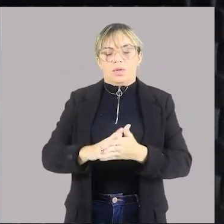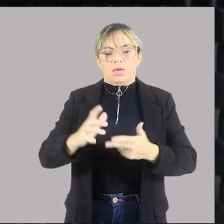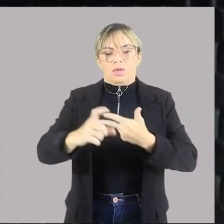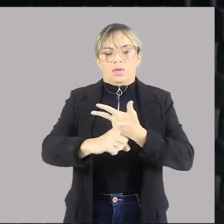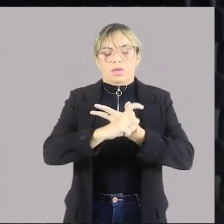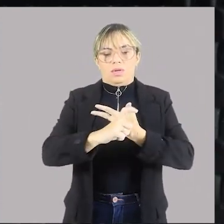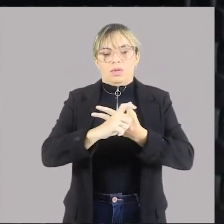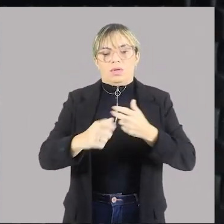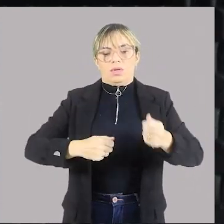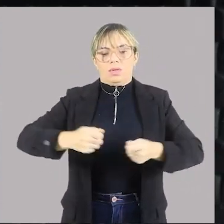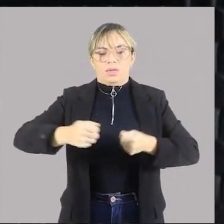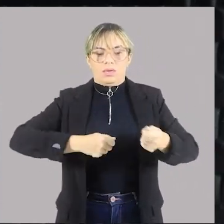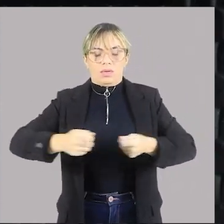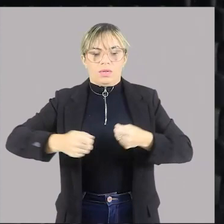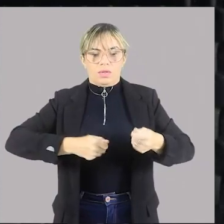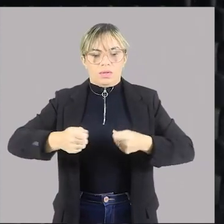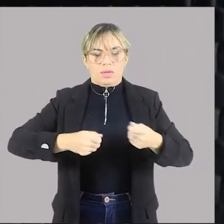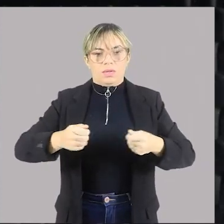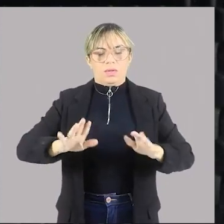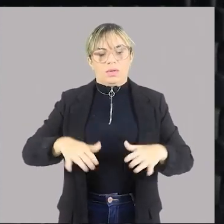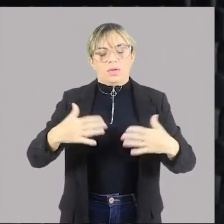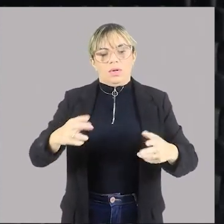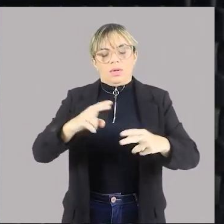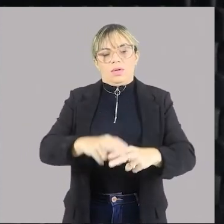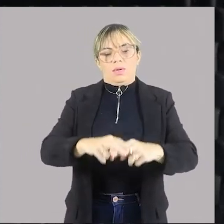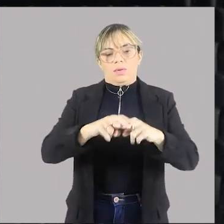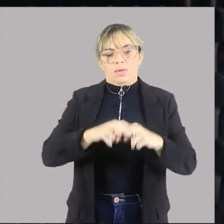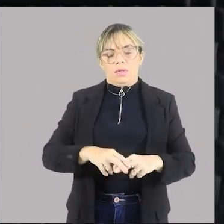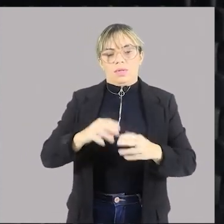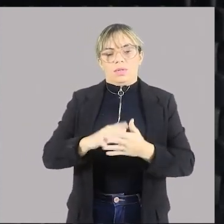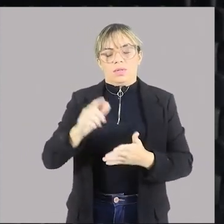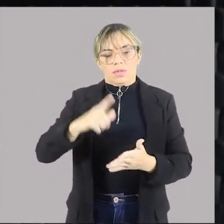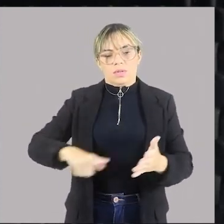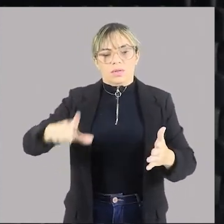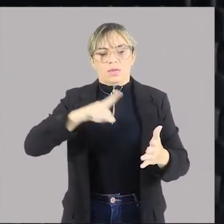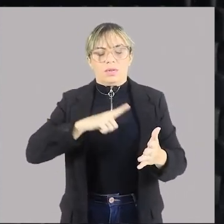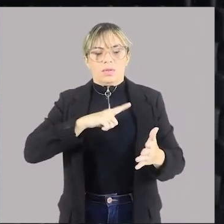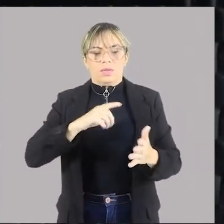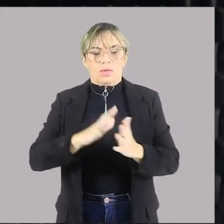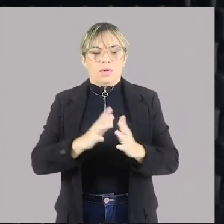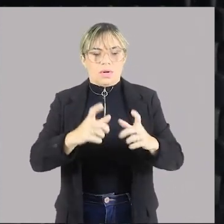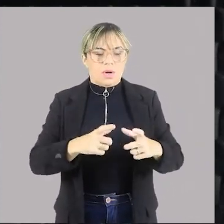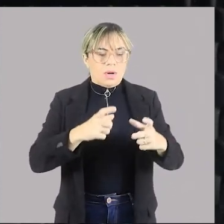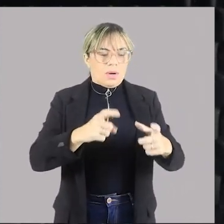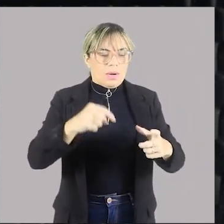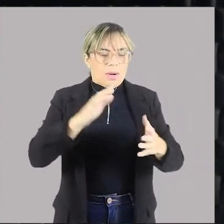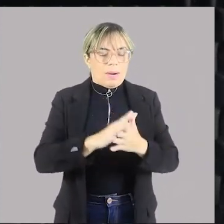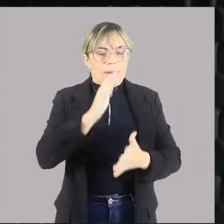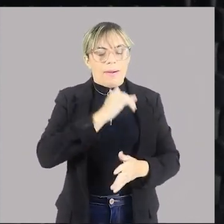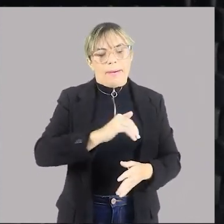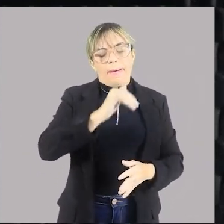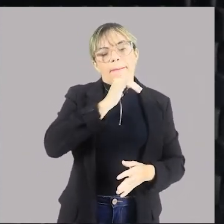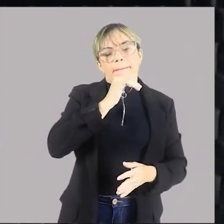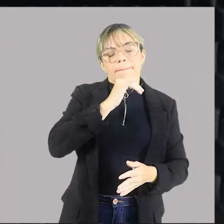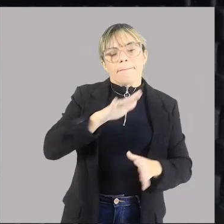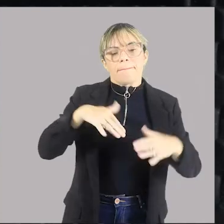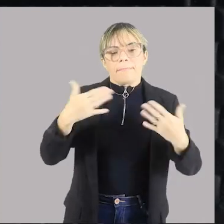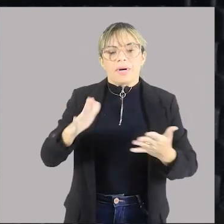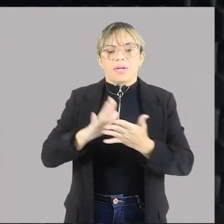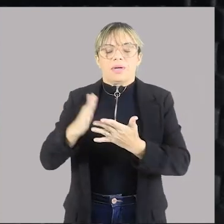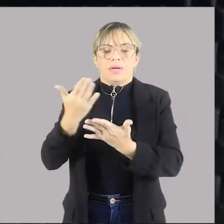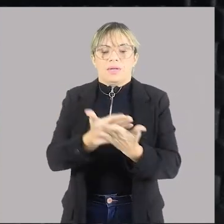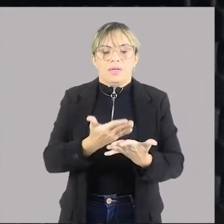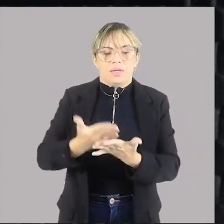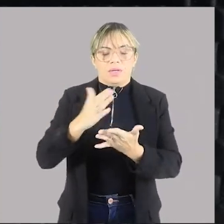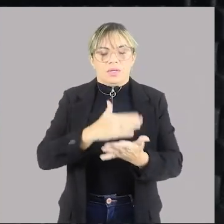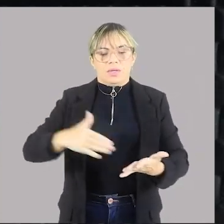executivo exercer a função administrativa e, portanto, é ali que a gente vai encontrar a maior parte dos exemplos para trabalhar aqui